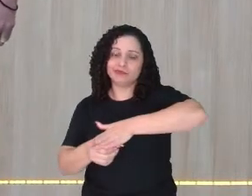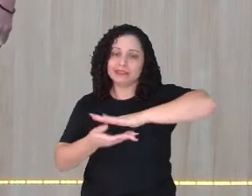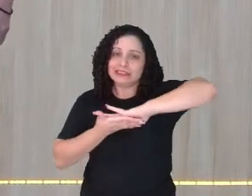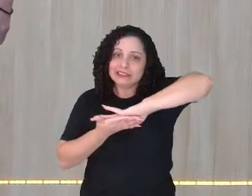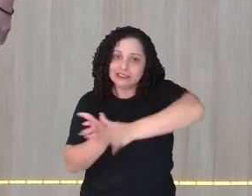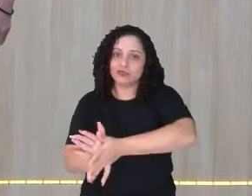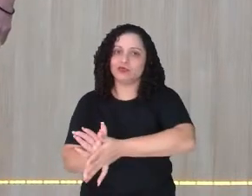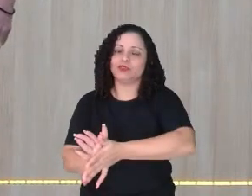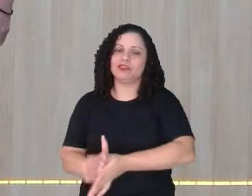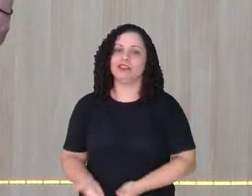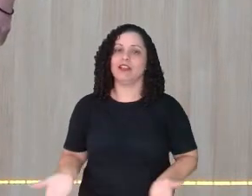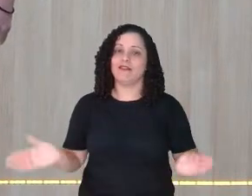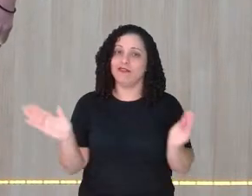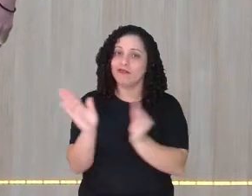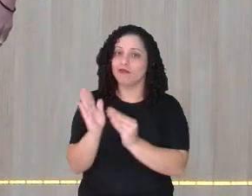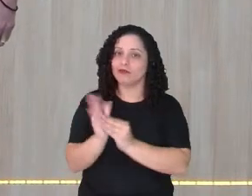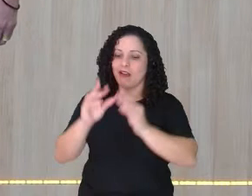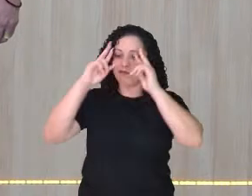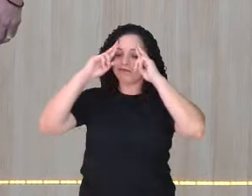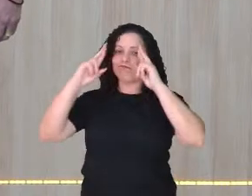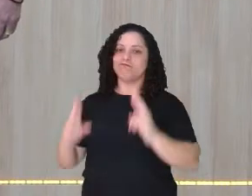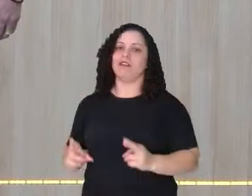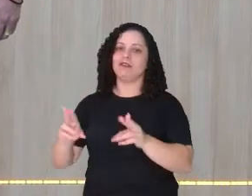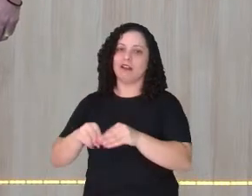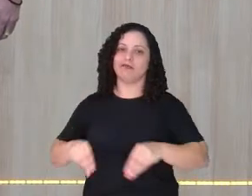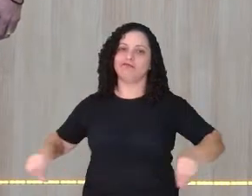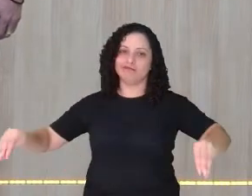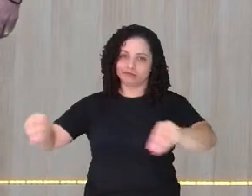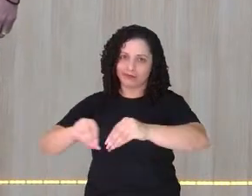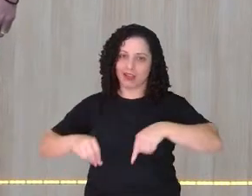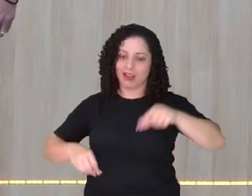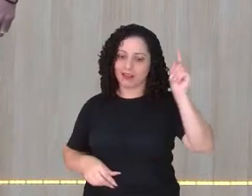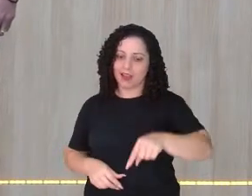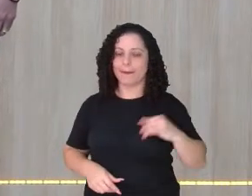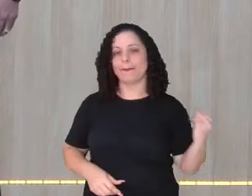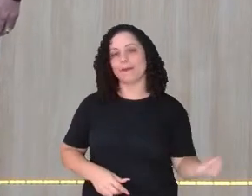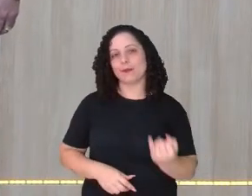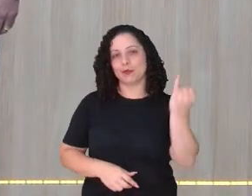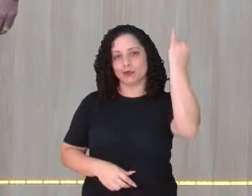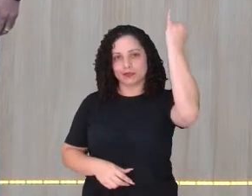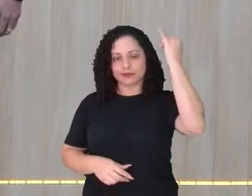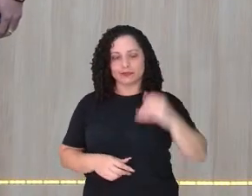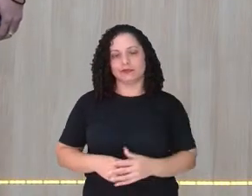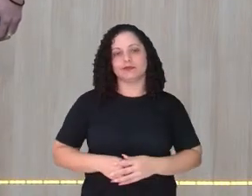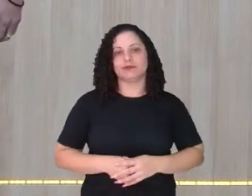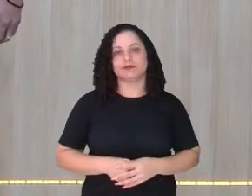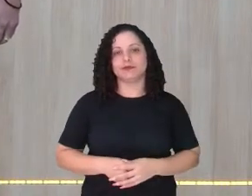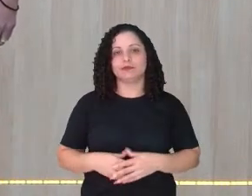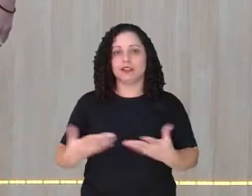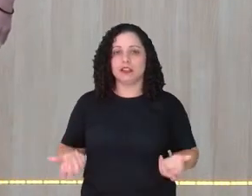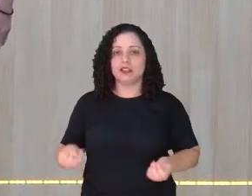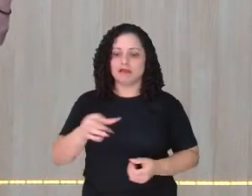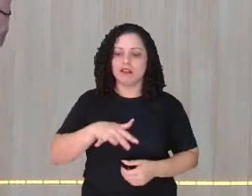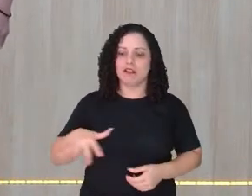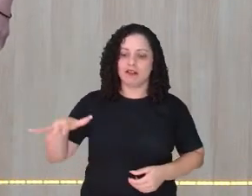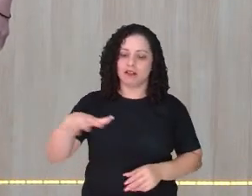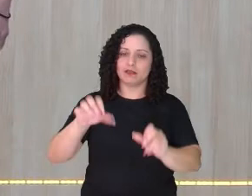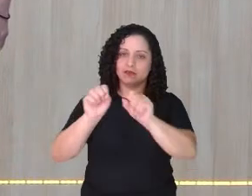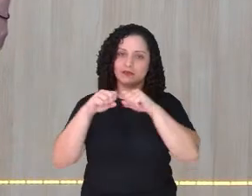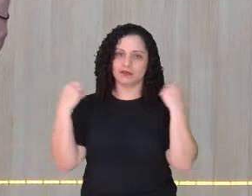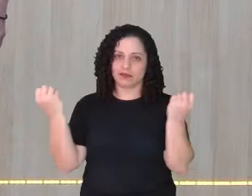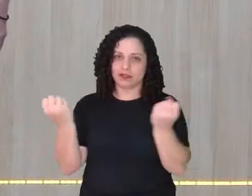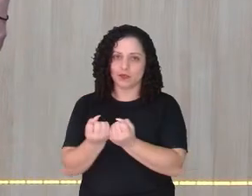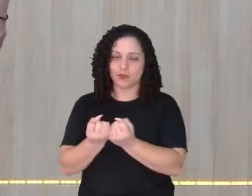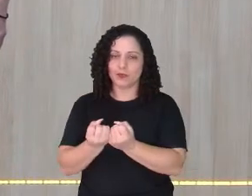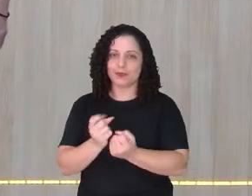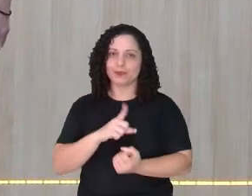não respeita esse valor, esse bem tão importante para a gente. E a questão social, que a gente,